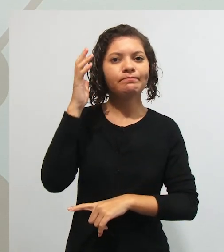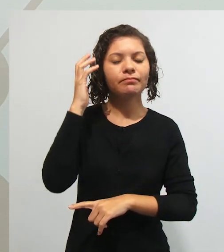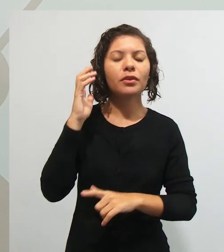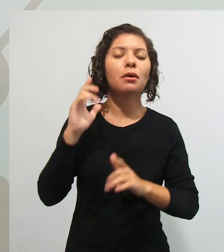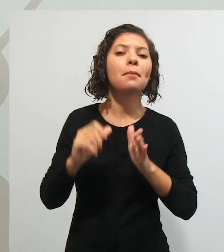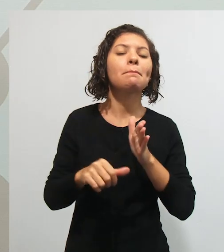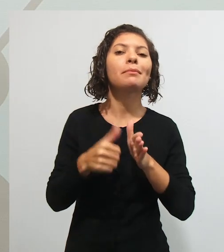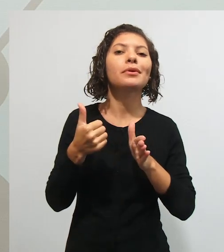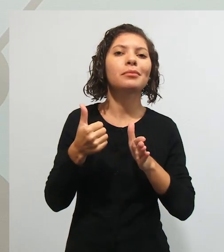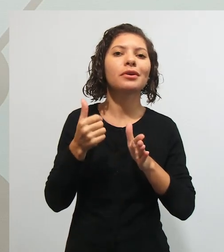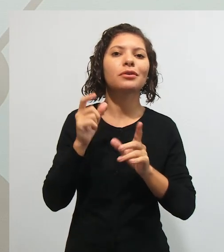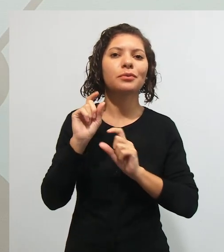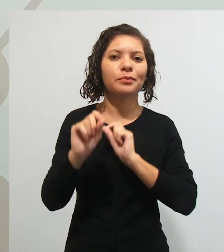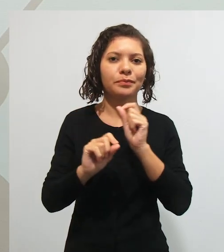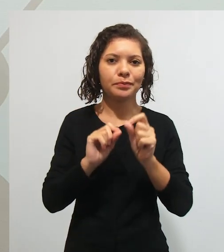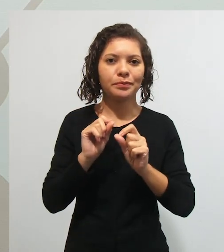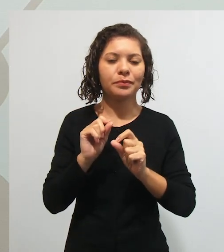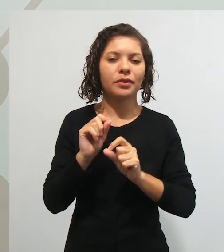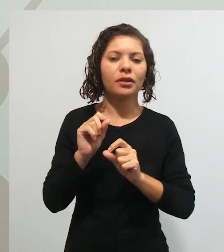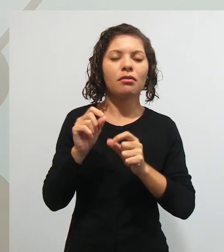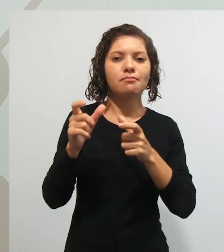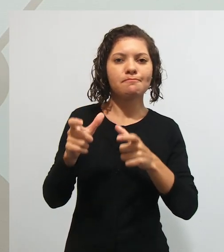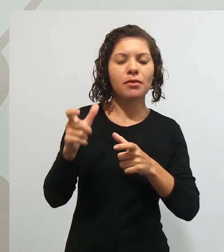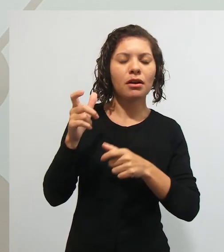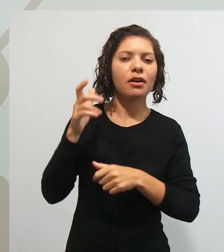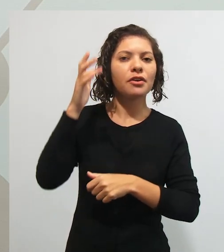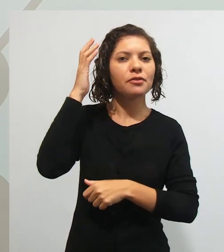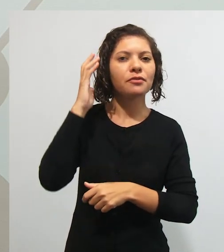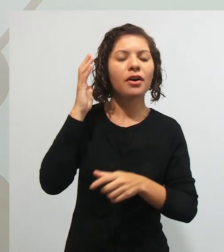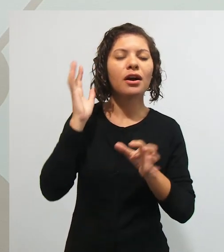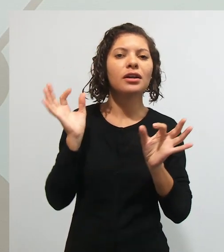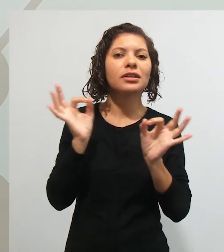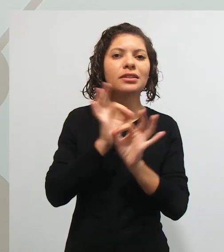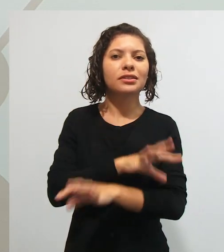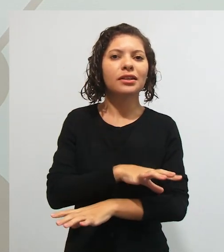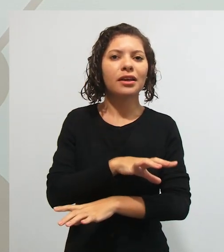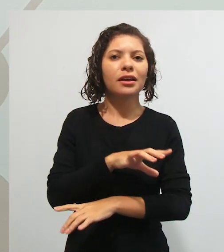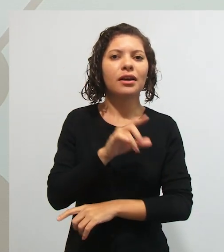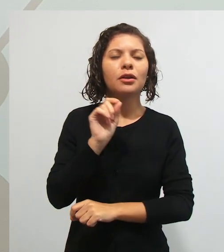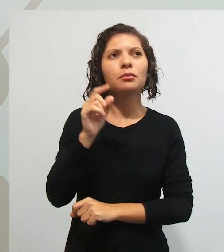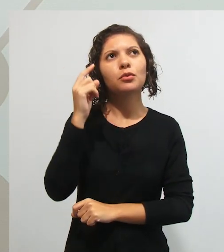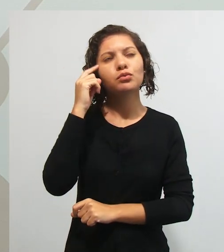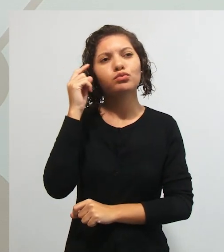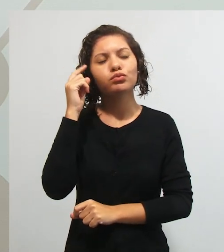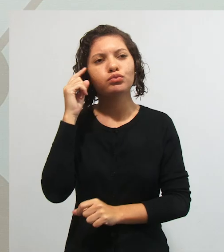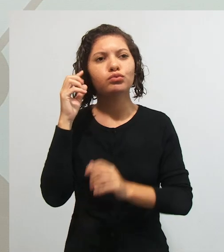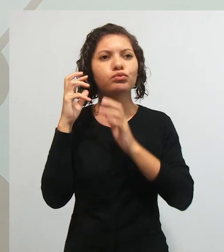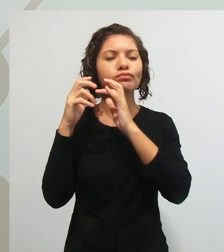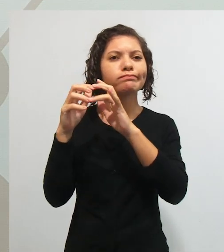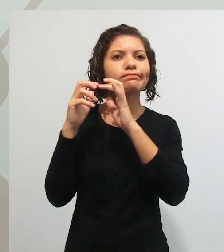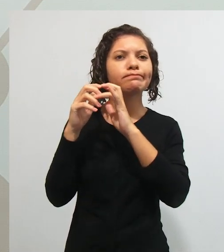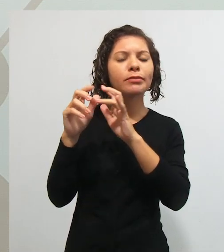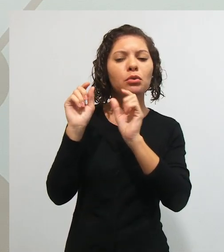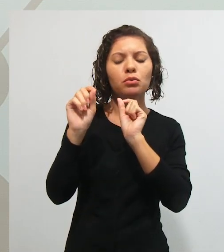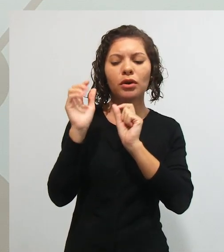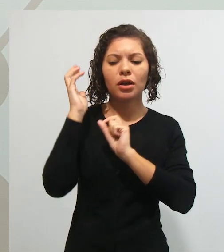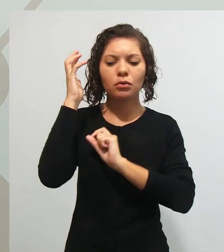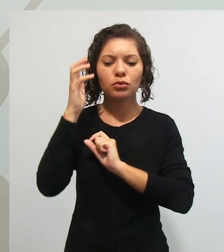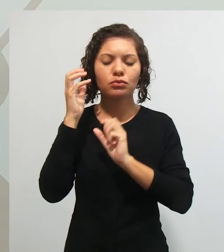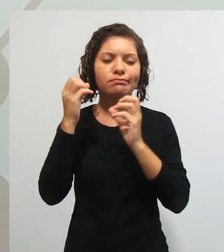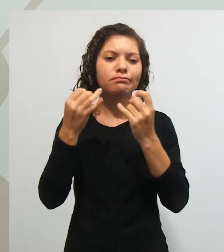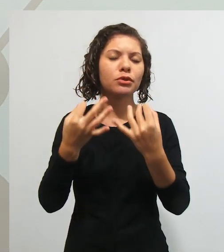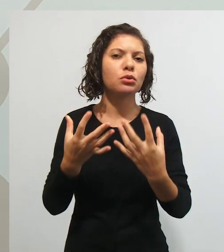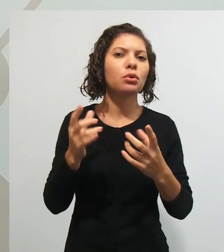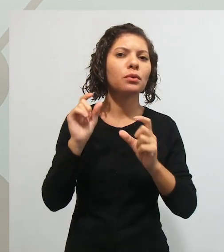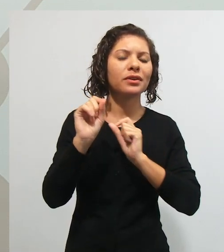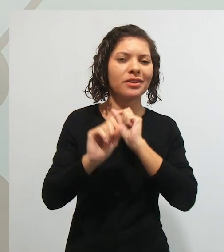né? Onde falha o discurso ou ele se encerra, aí entram as armas, entram as agressões, né? Então,